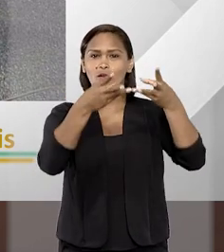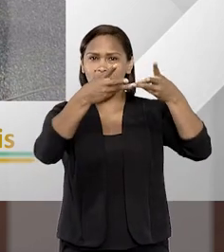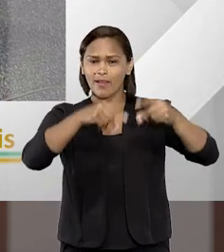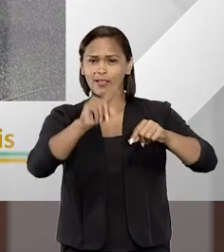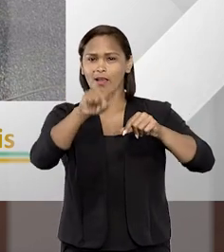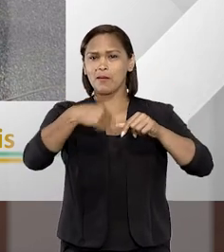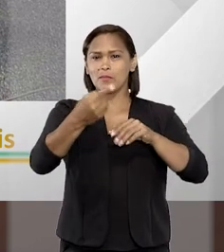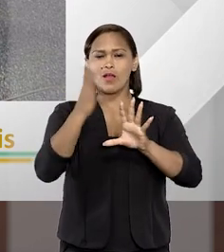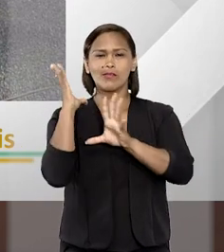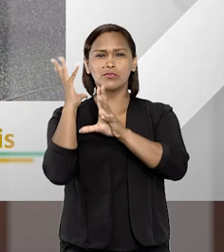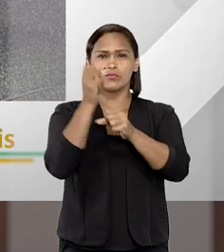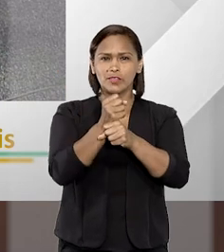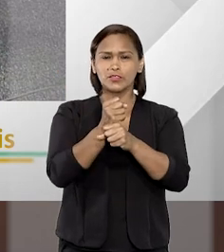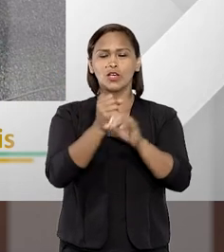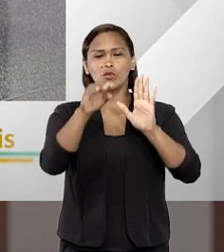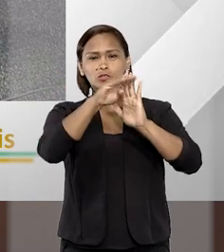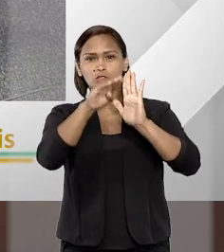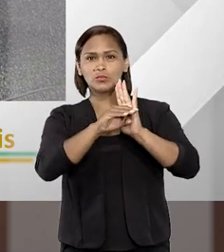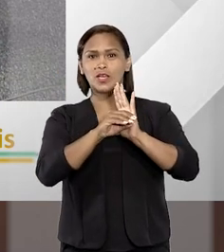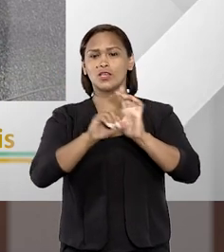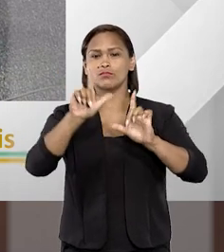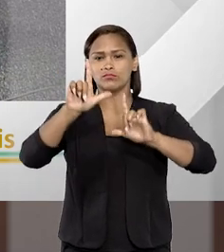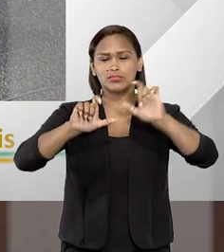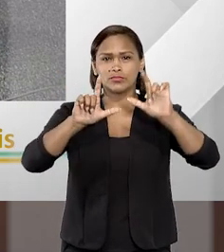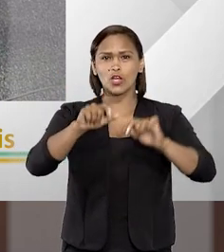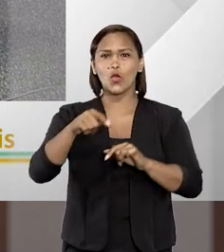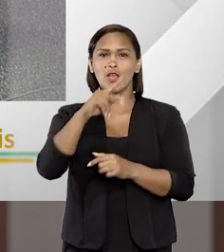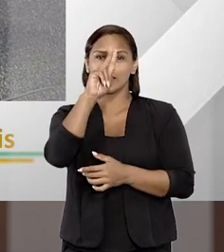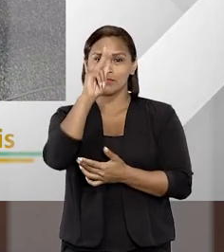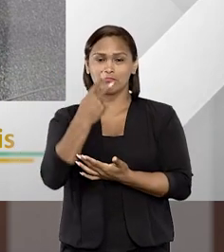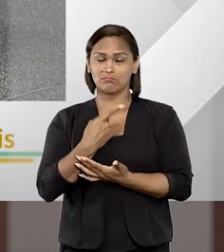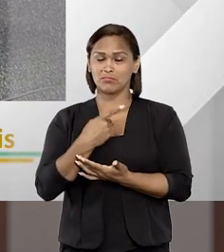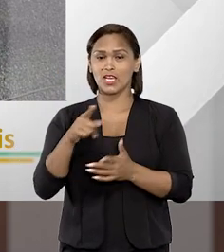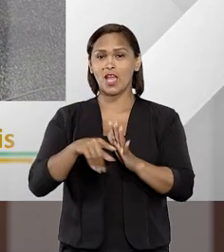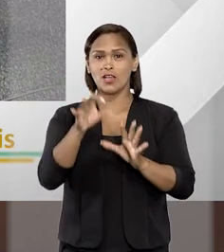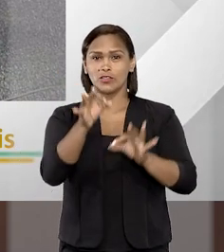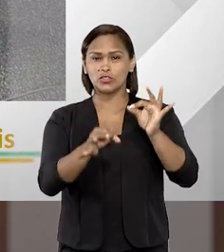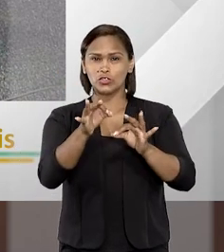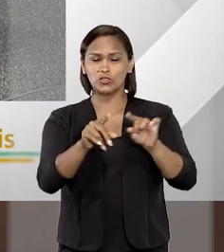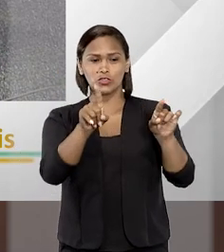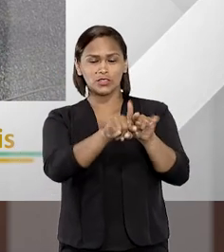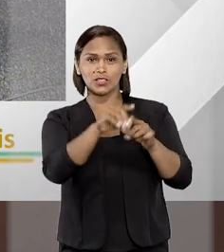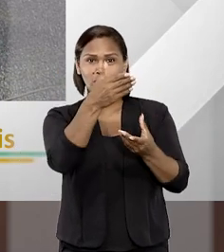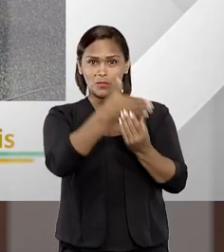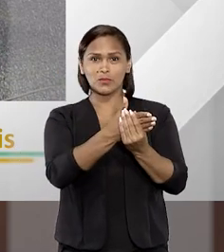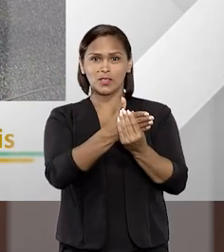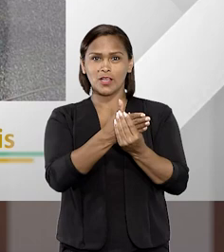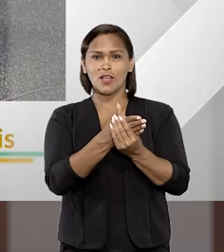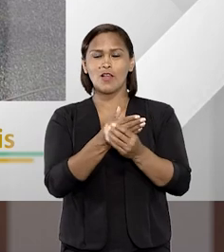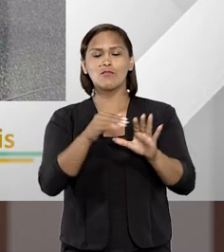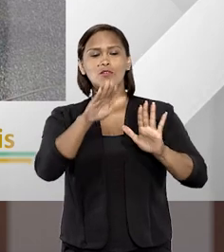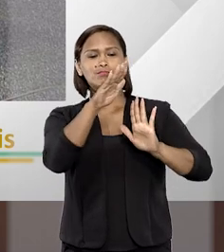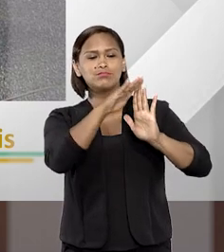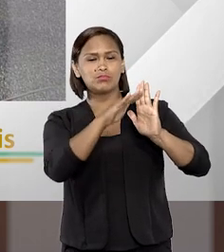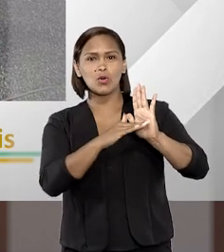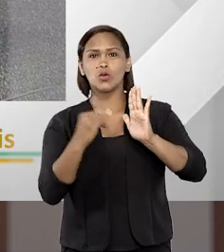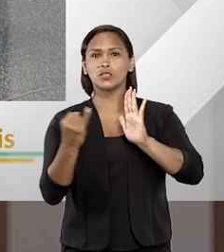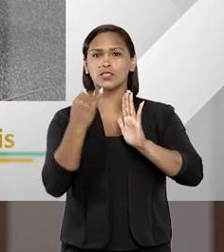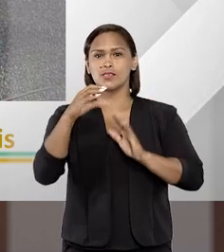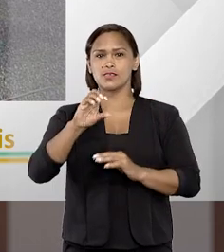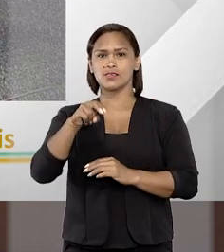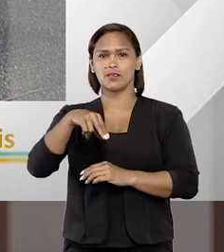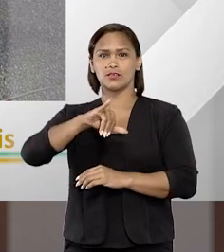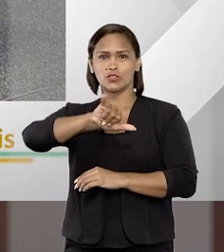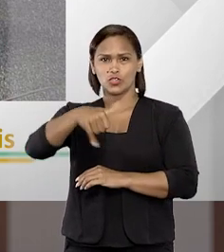após a revisão dos métodos de reconhecimento aplicados e justiças comuns nesses casos pulseiras para que o